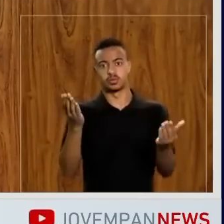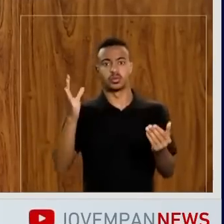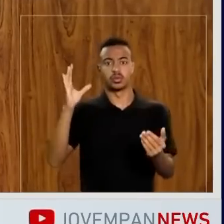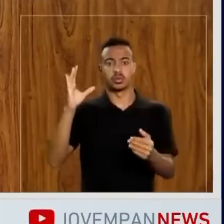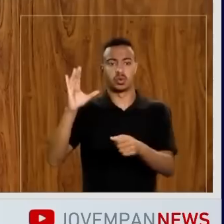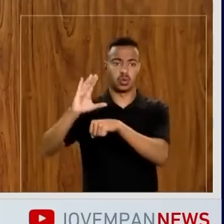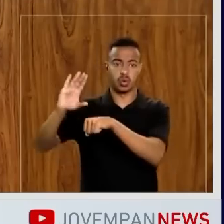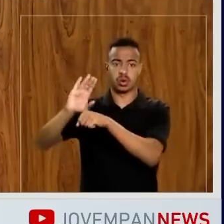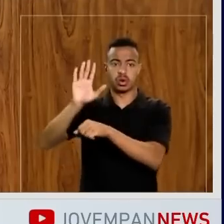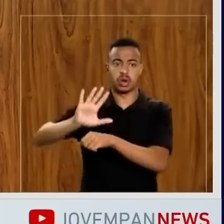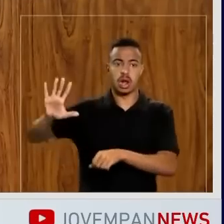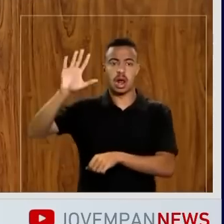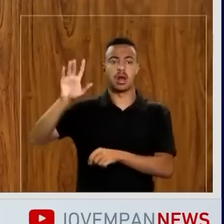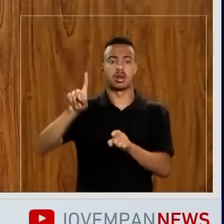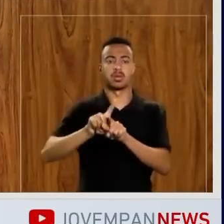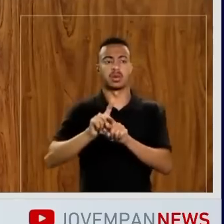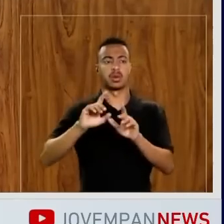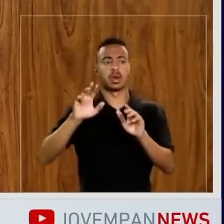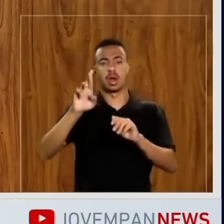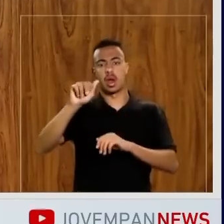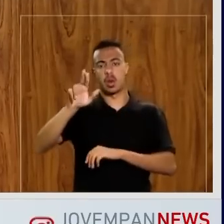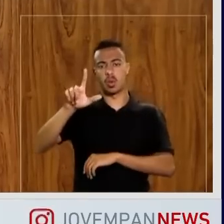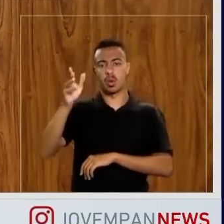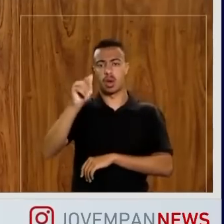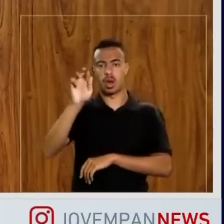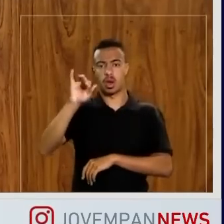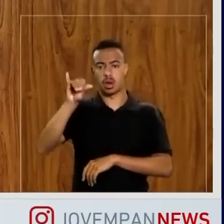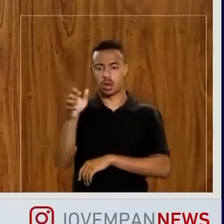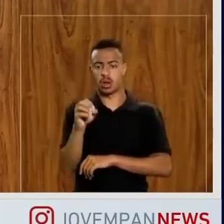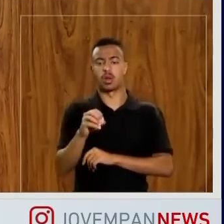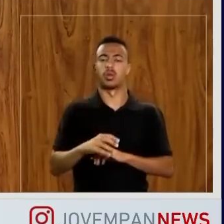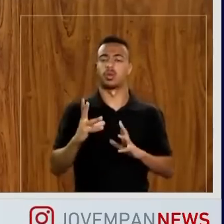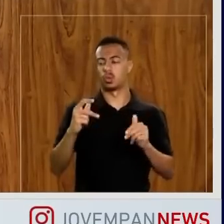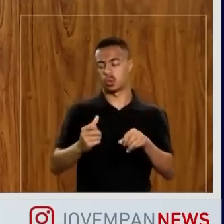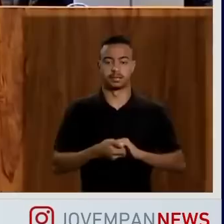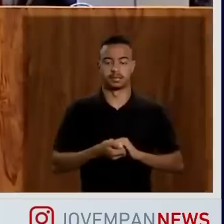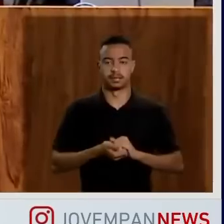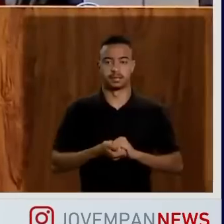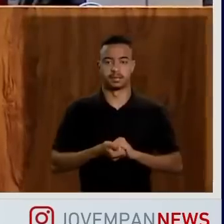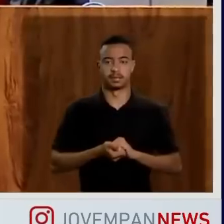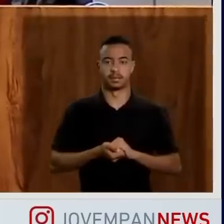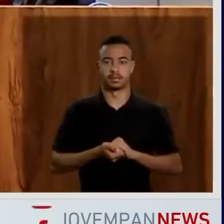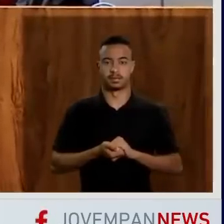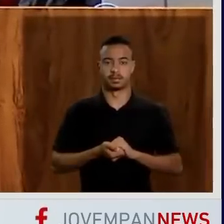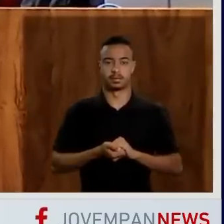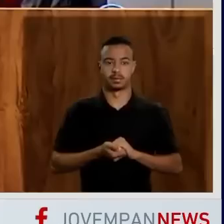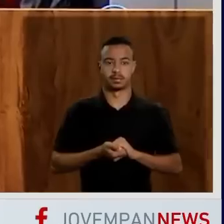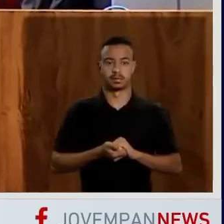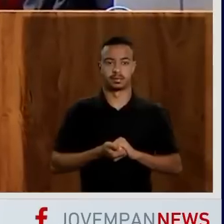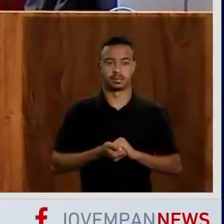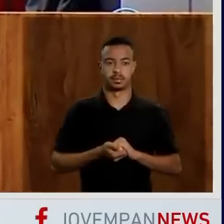português num congresso que eles ganharam ali um fim de semana com tudo pago. Inclusive um jato.